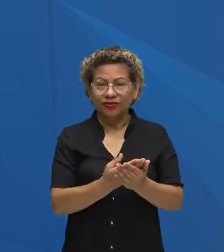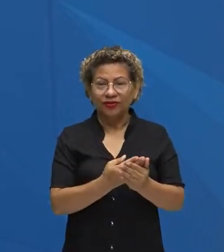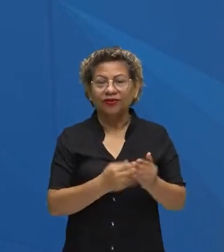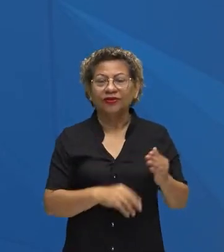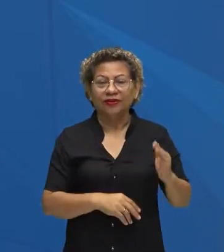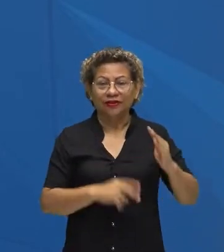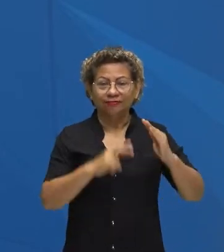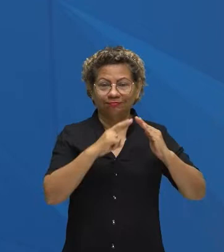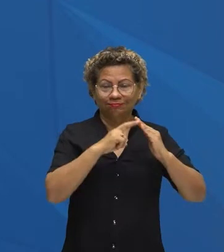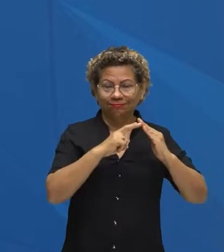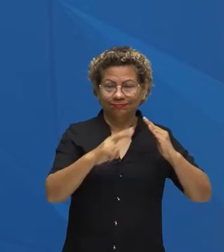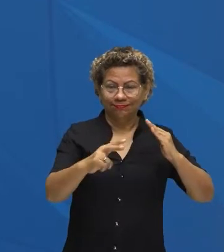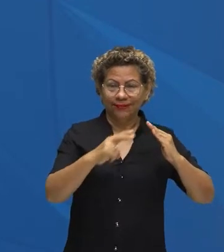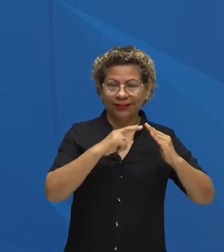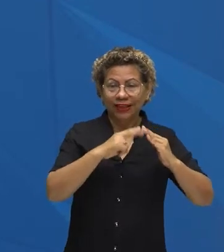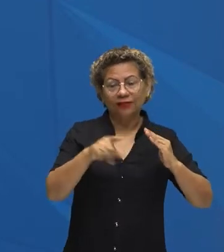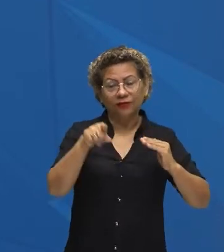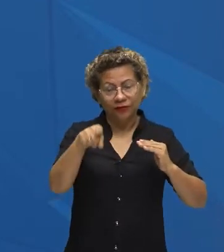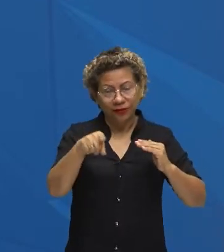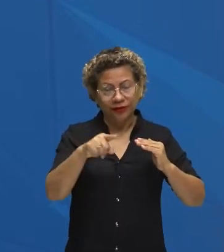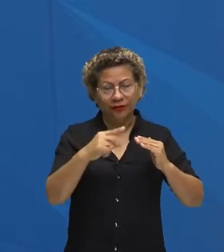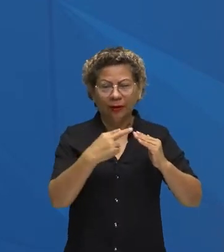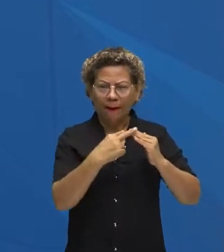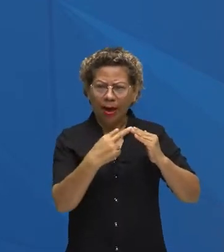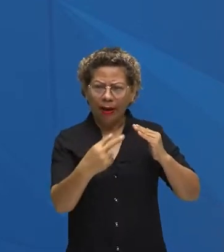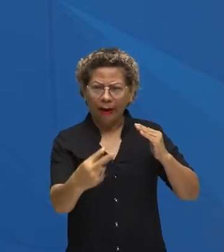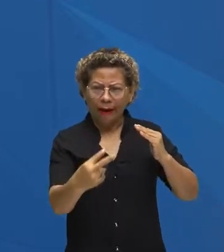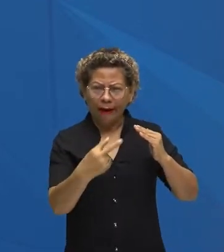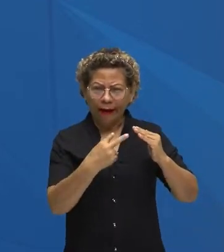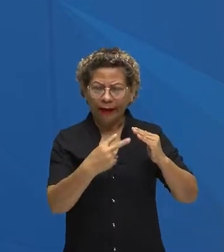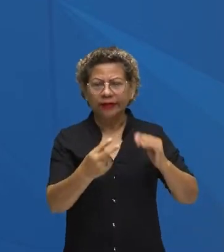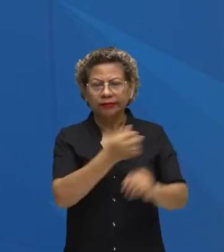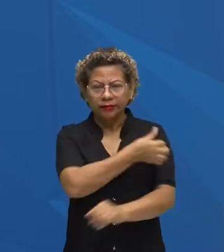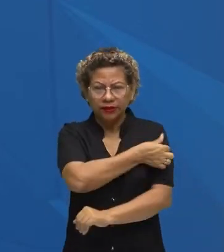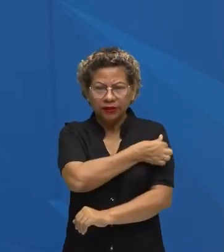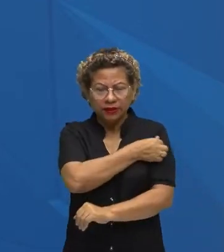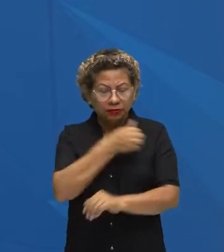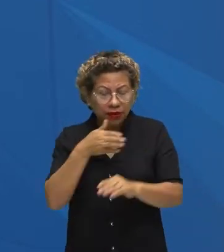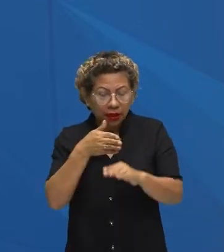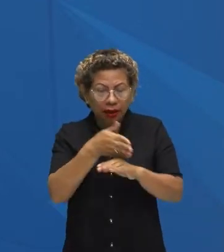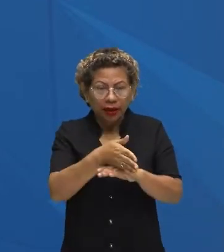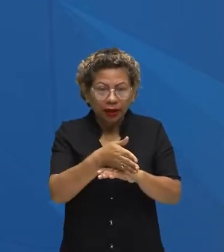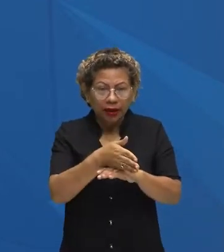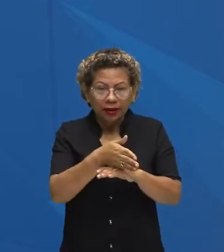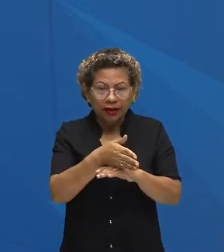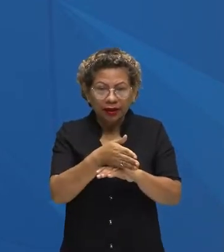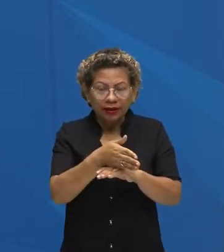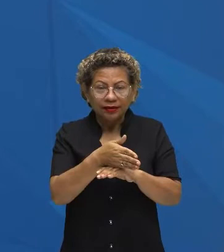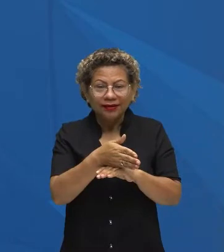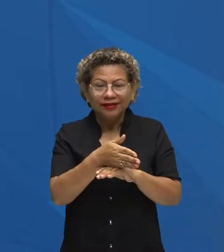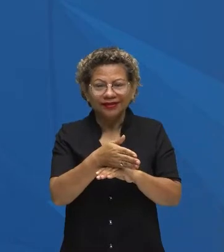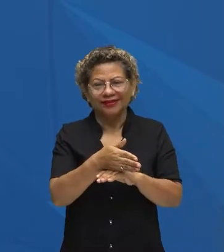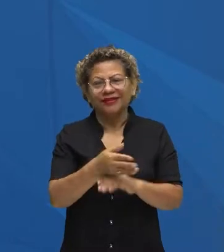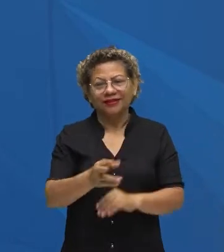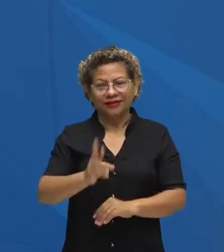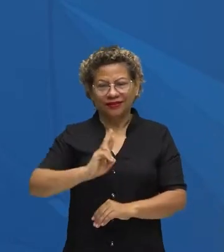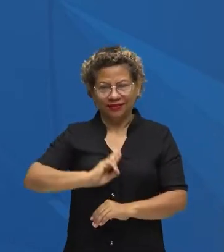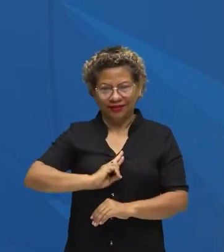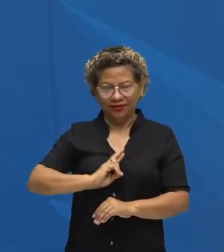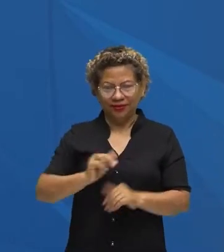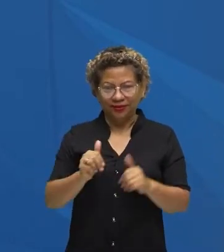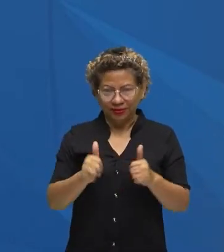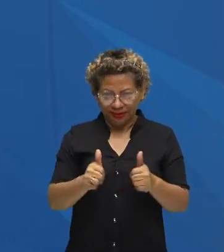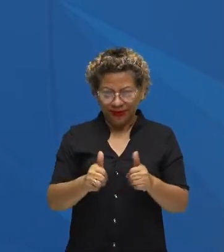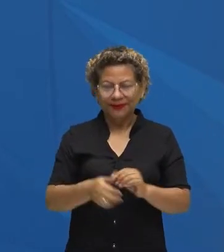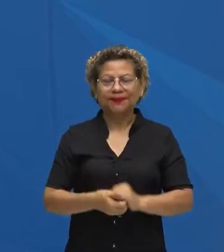estiver acompanhando pelo chat, não tem problema, pode colocar por lá que a gente vai estar visualizando também. Você conhece